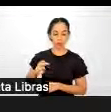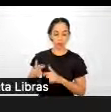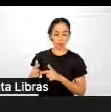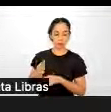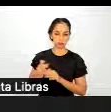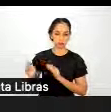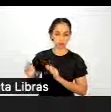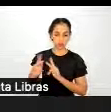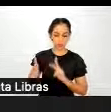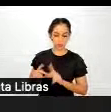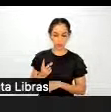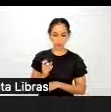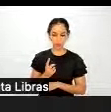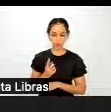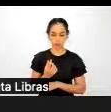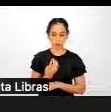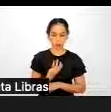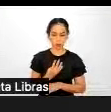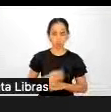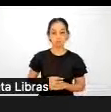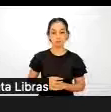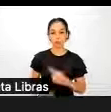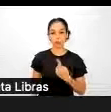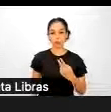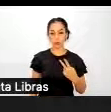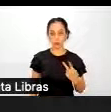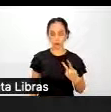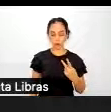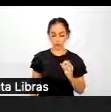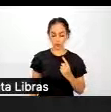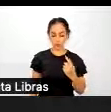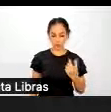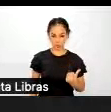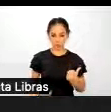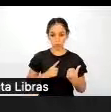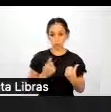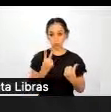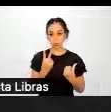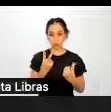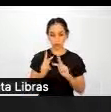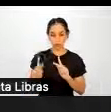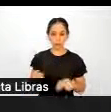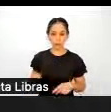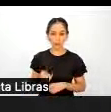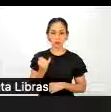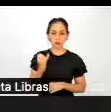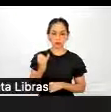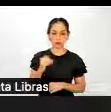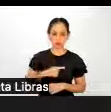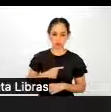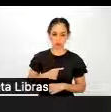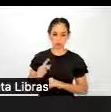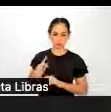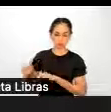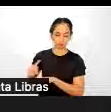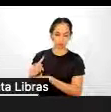3 programas, na verdade, 2 programas importantes, que é o programa das superias em Barcelona e as praças de